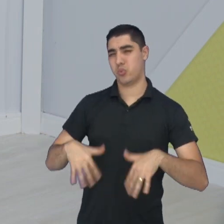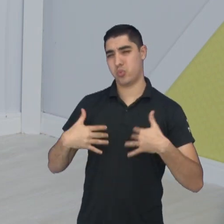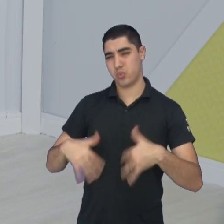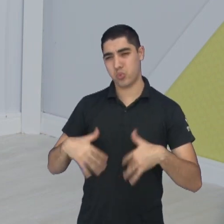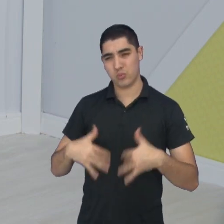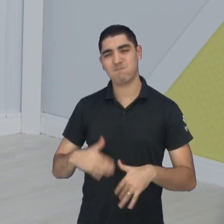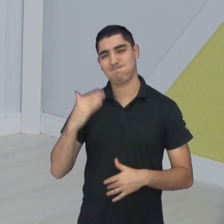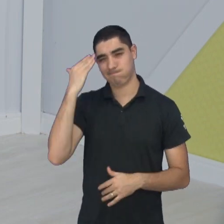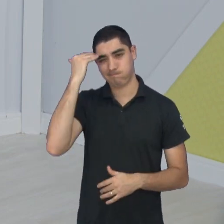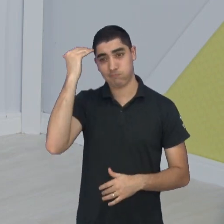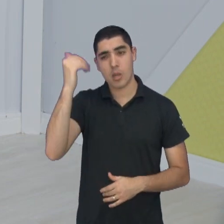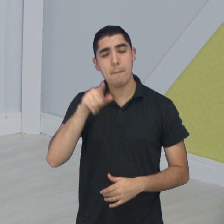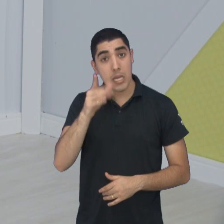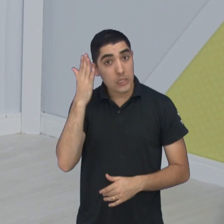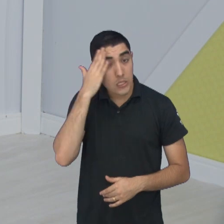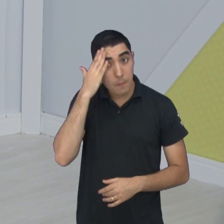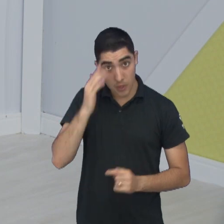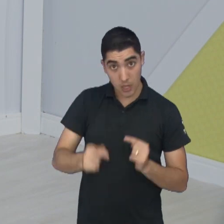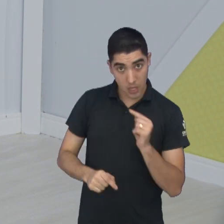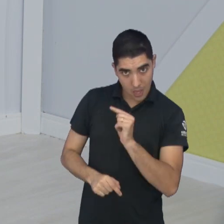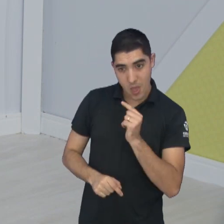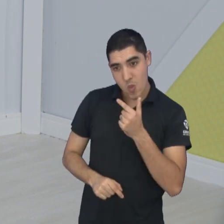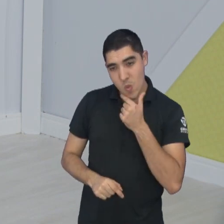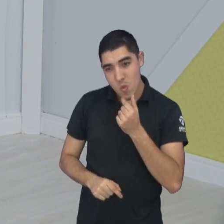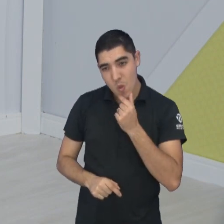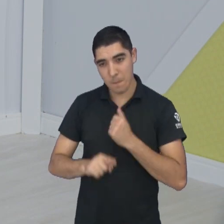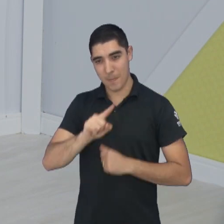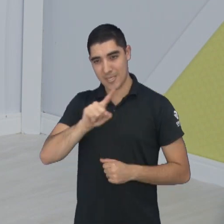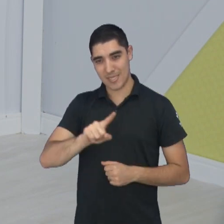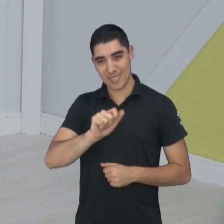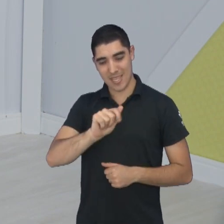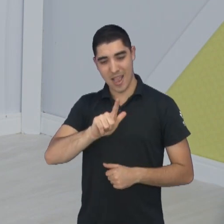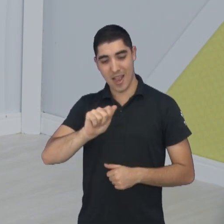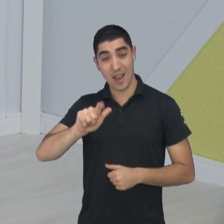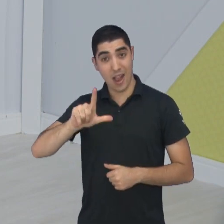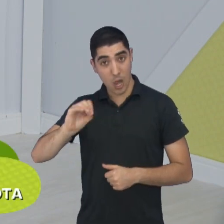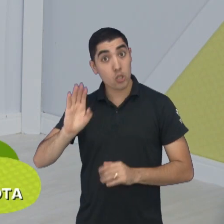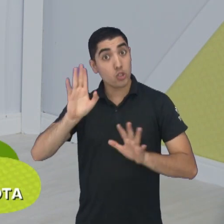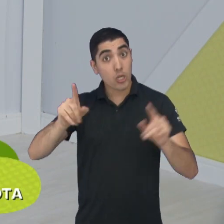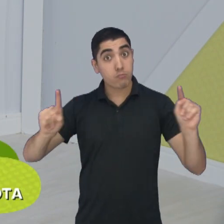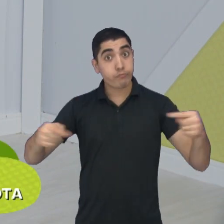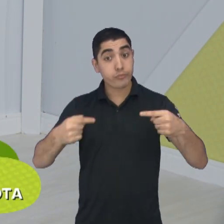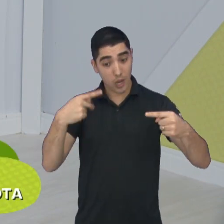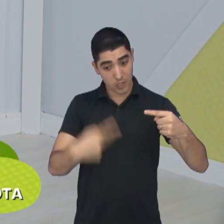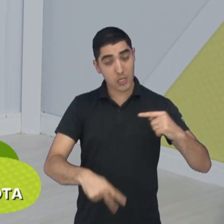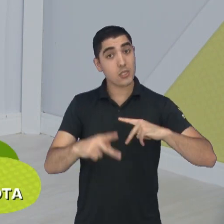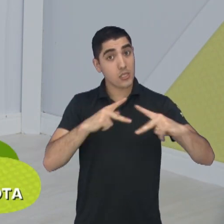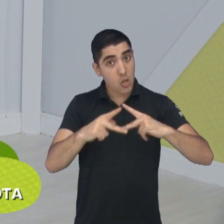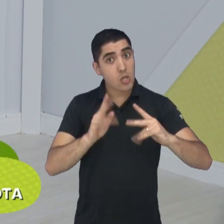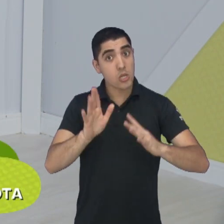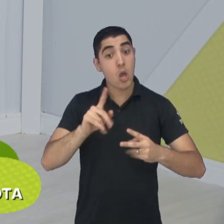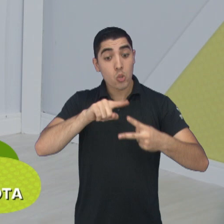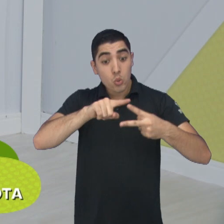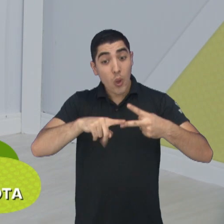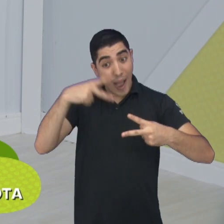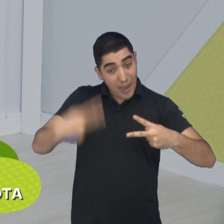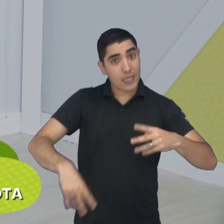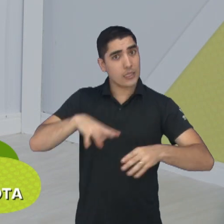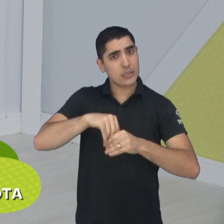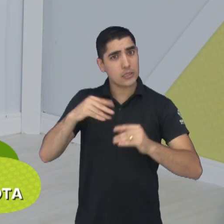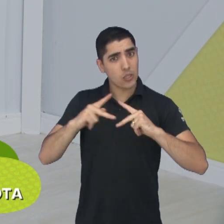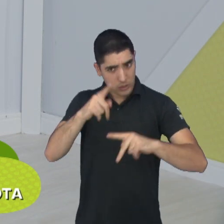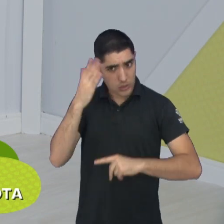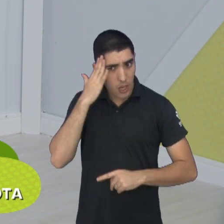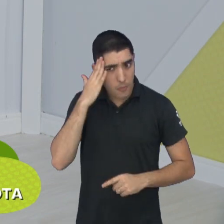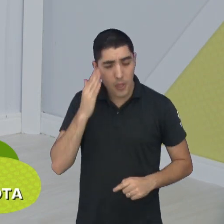você sabia que o Zagallo, ele enfrentou o São José em 3 oportunidades, 2 delas aqui no Martins Pereira, Brunão? Não, quer dizer, eu